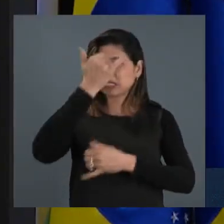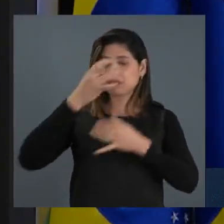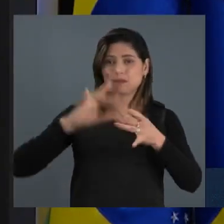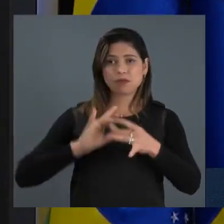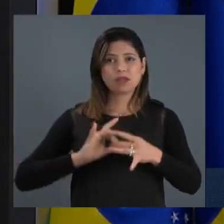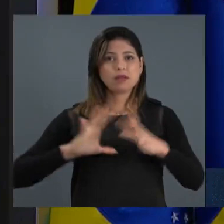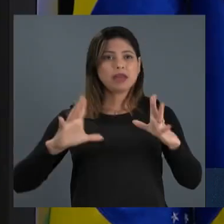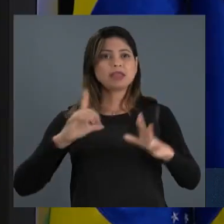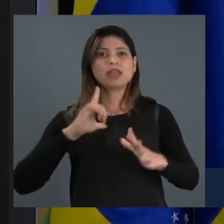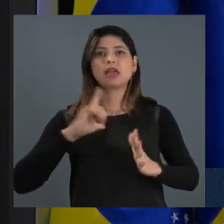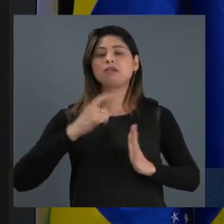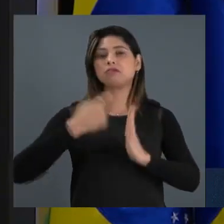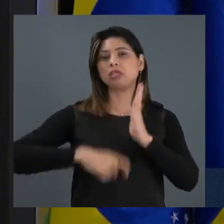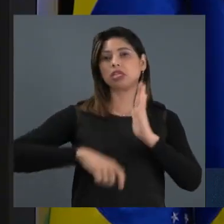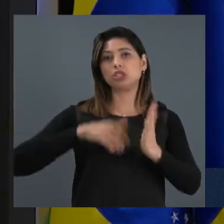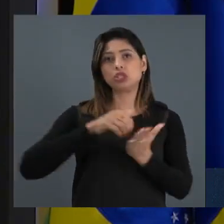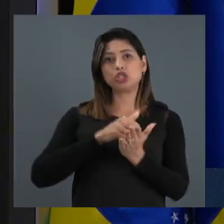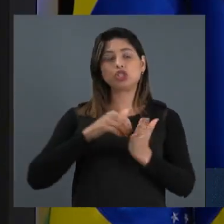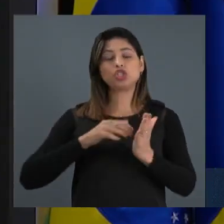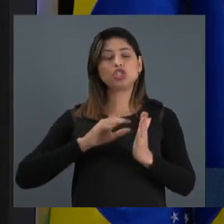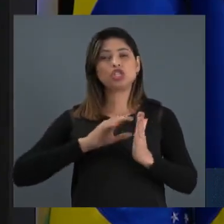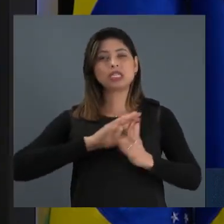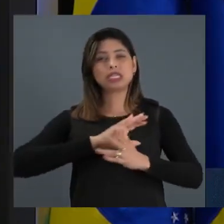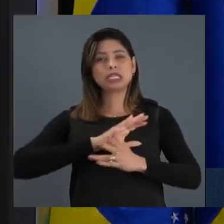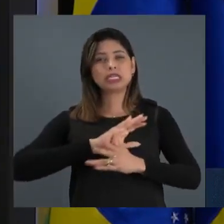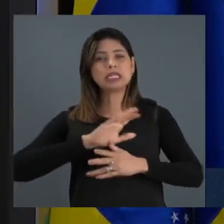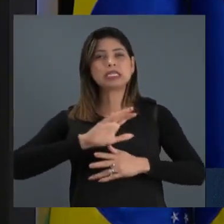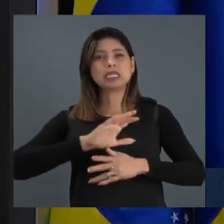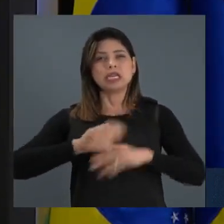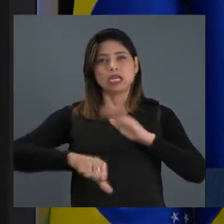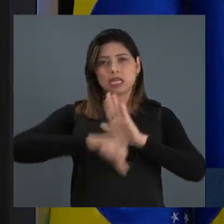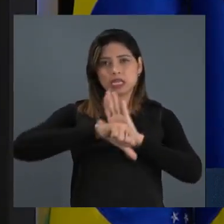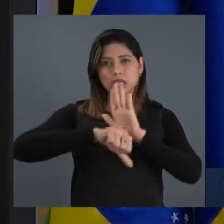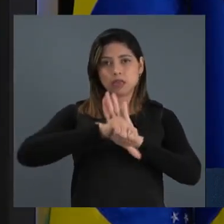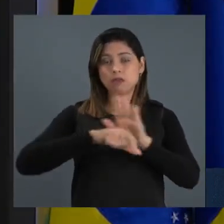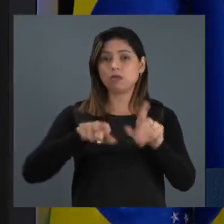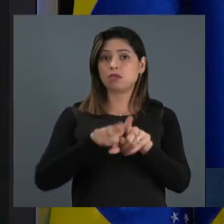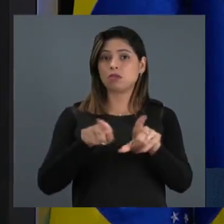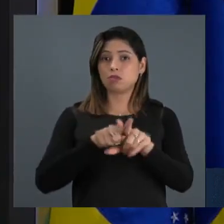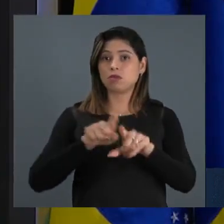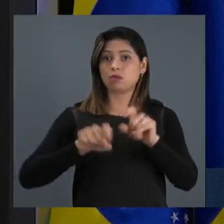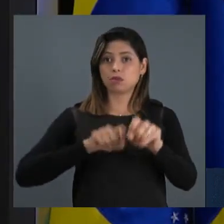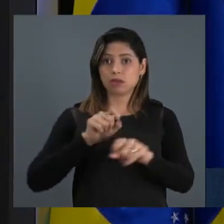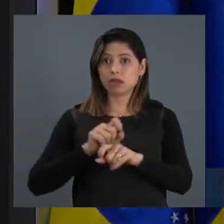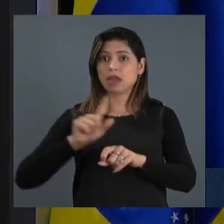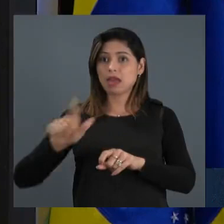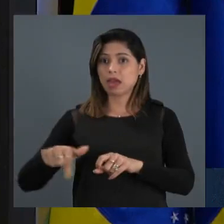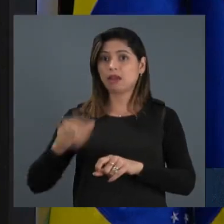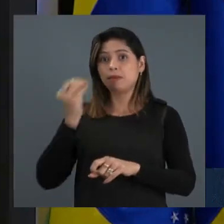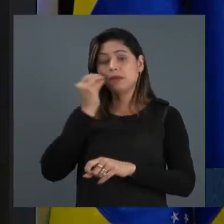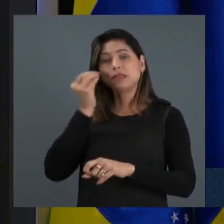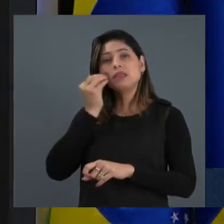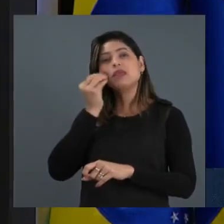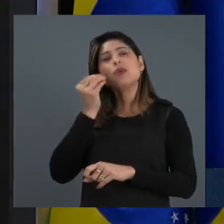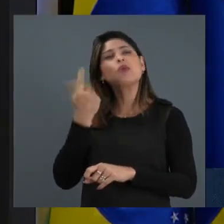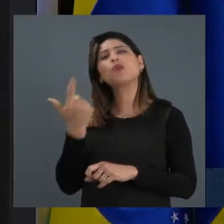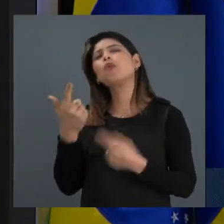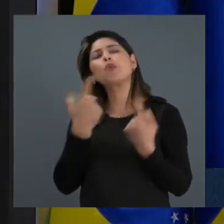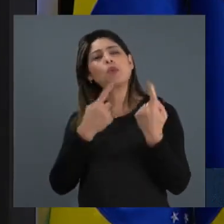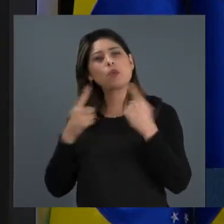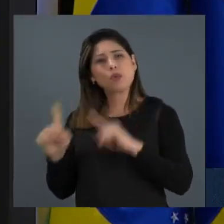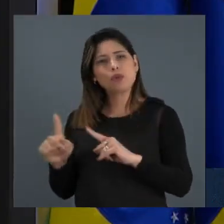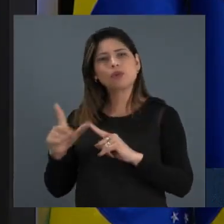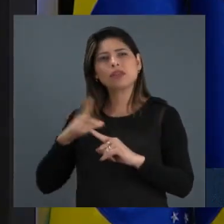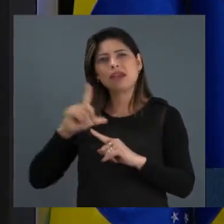criminalidade, principalmente de furtos, busca de dinheiro para atender a compulsão, fraudes pela compulsão do